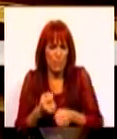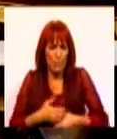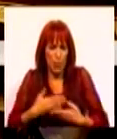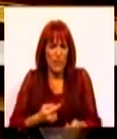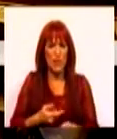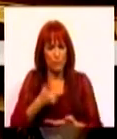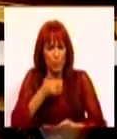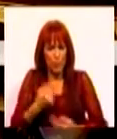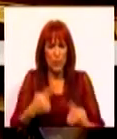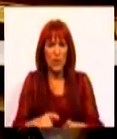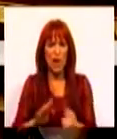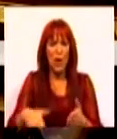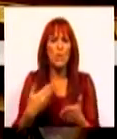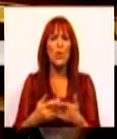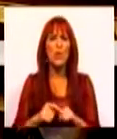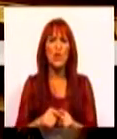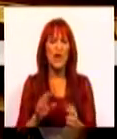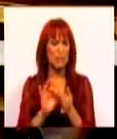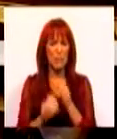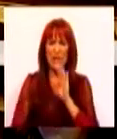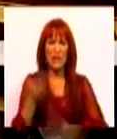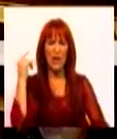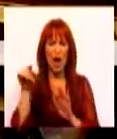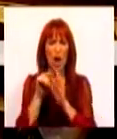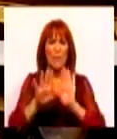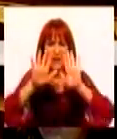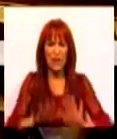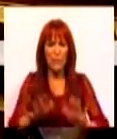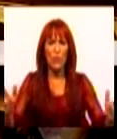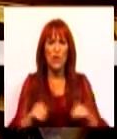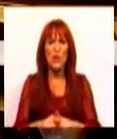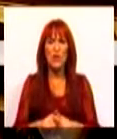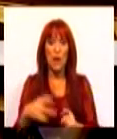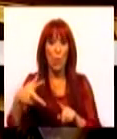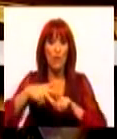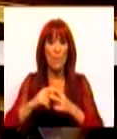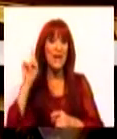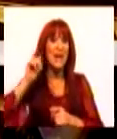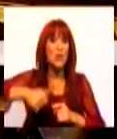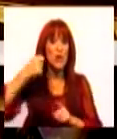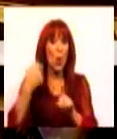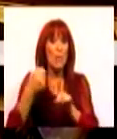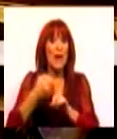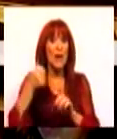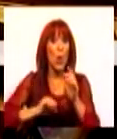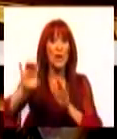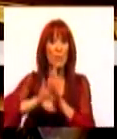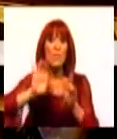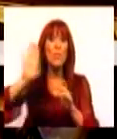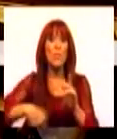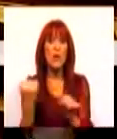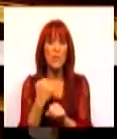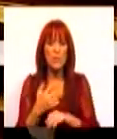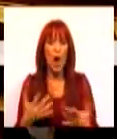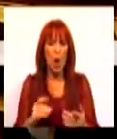profissionalização. Há propostas para descaracterizar a norma travão, que é uma ferramenta essencial para combater a precariedade, porque